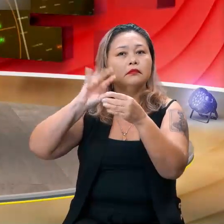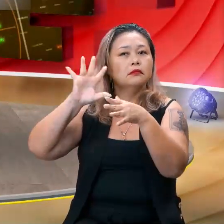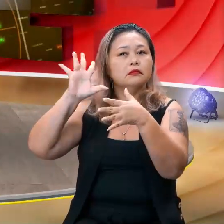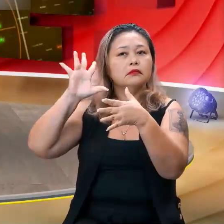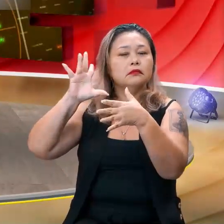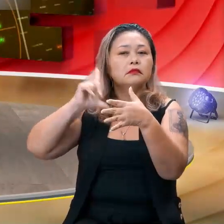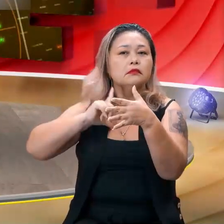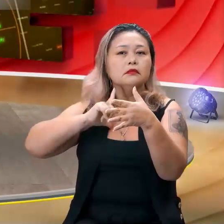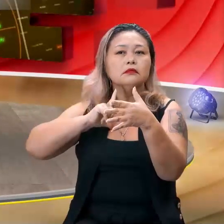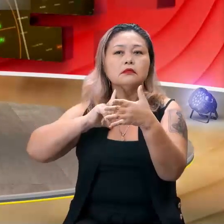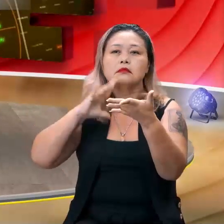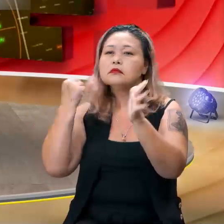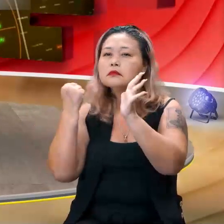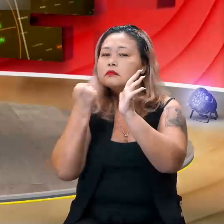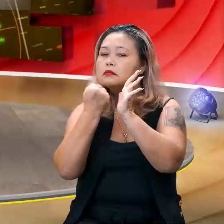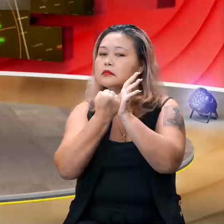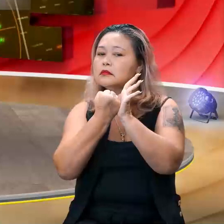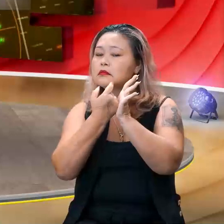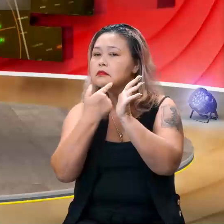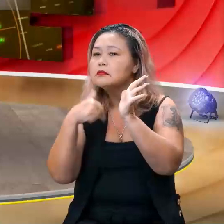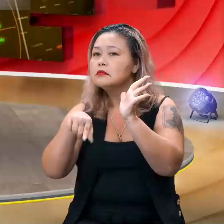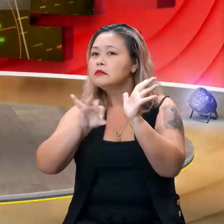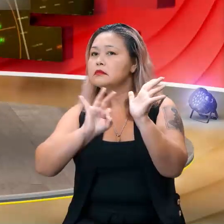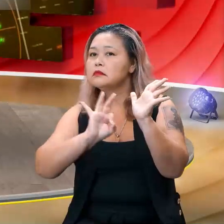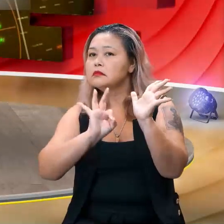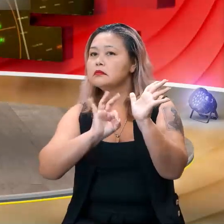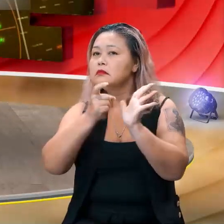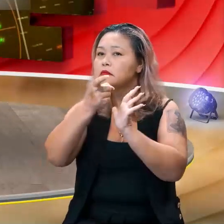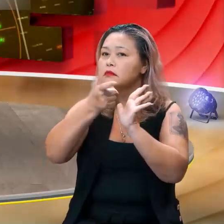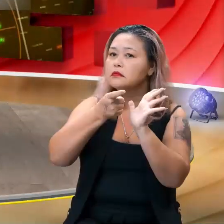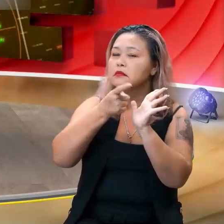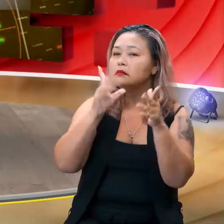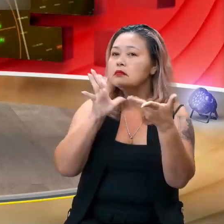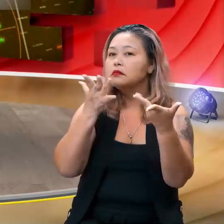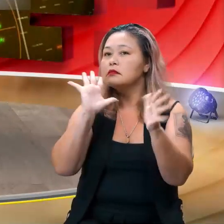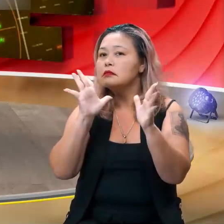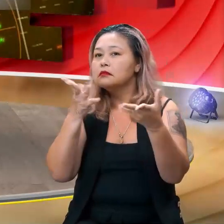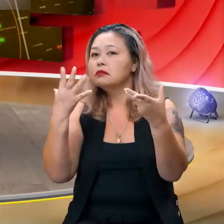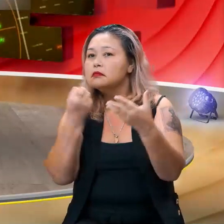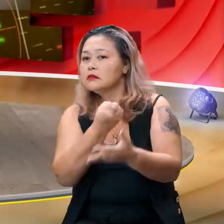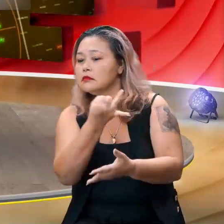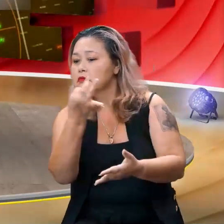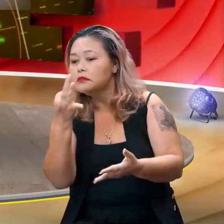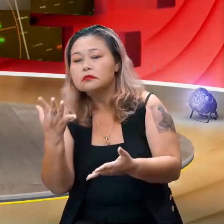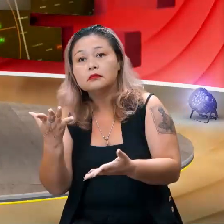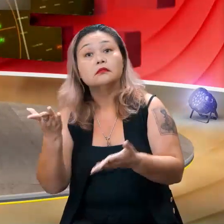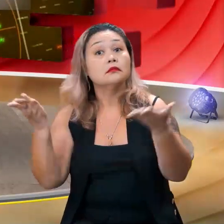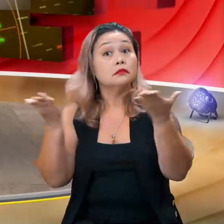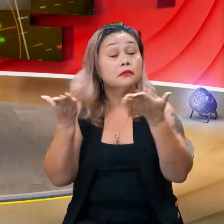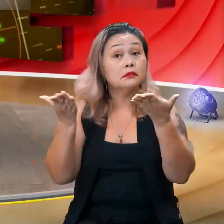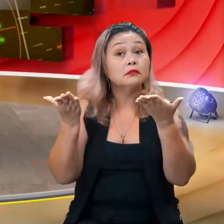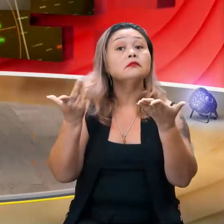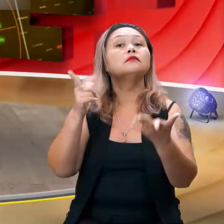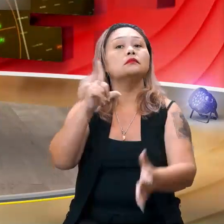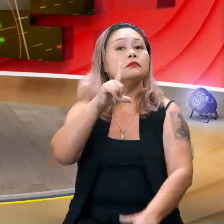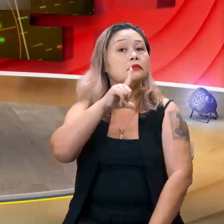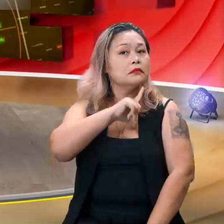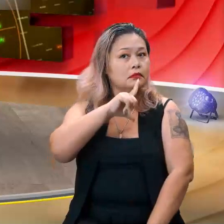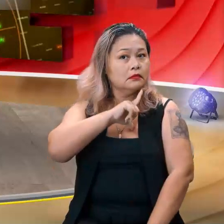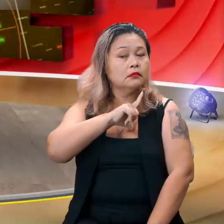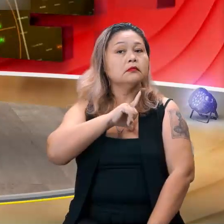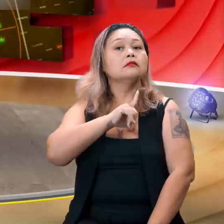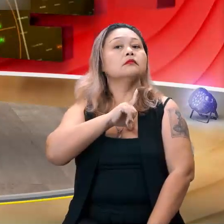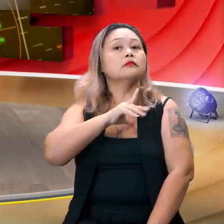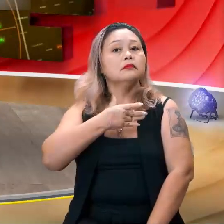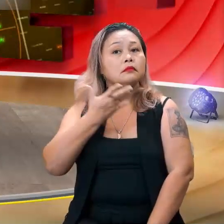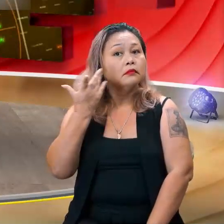só simbólica, onde nós simbolizávamos um x para simular uma quantidade, agora já virou um valor mais preciso. Agora nós